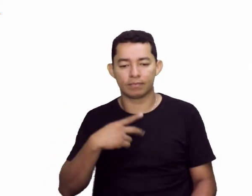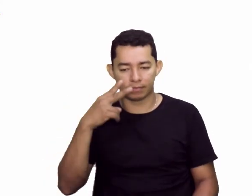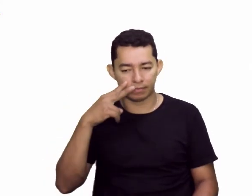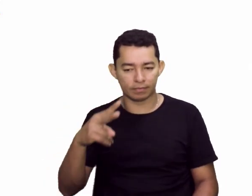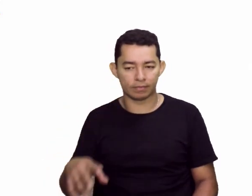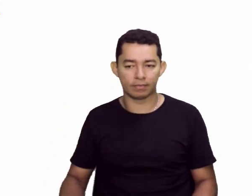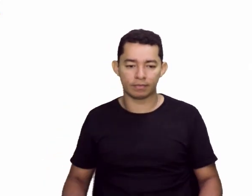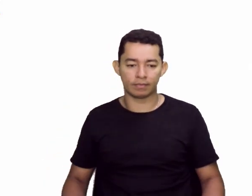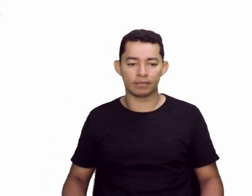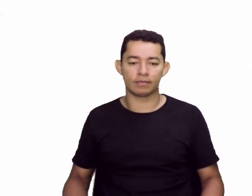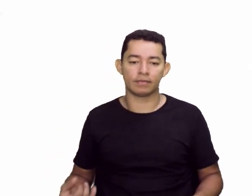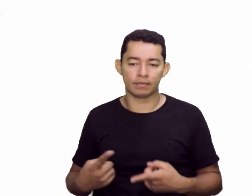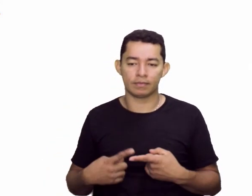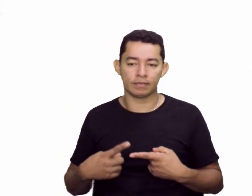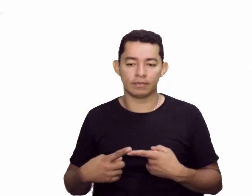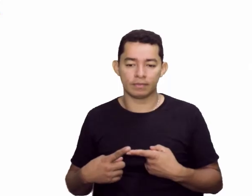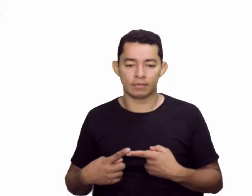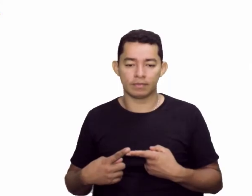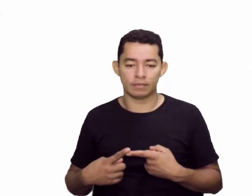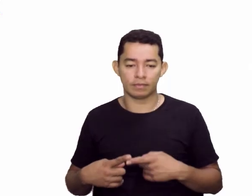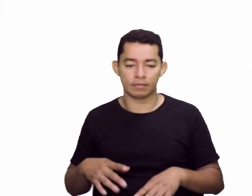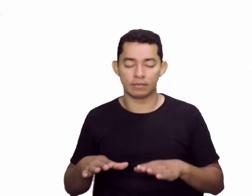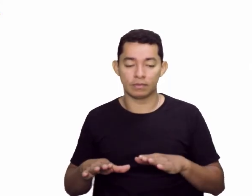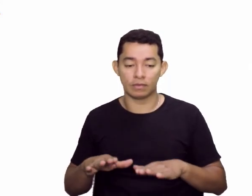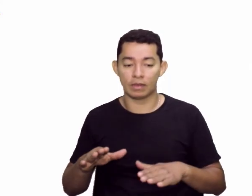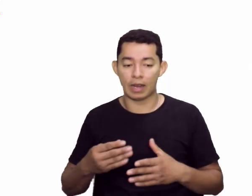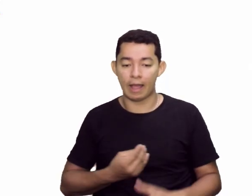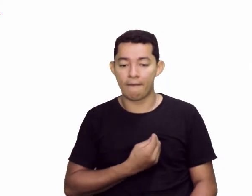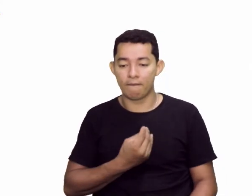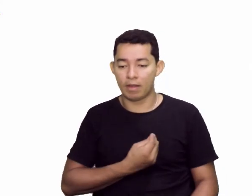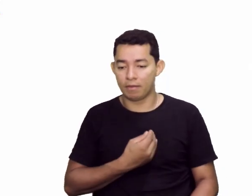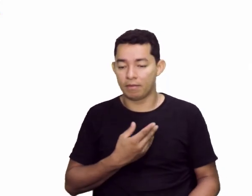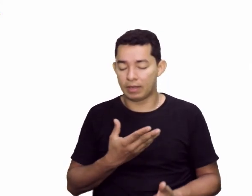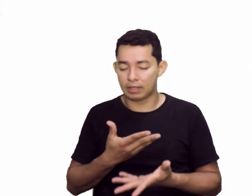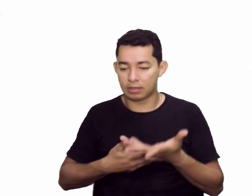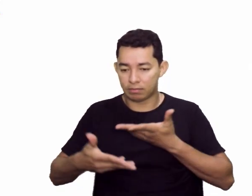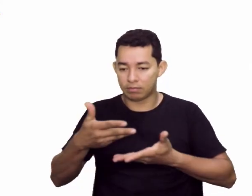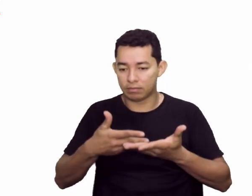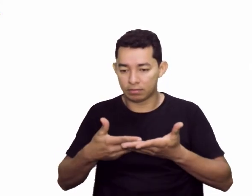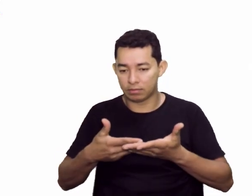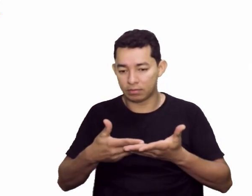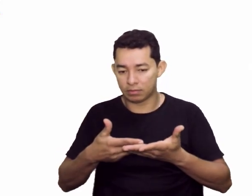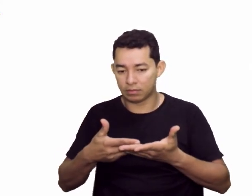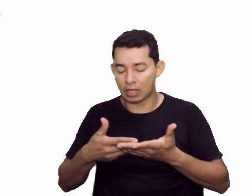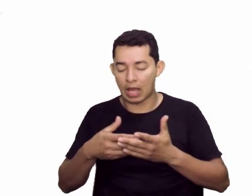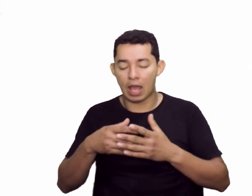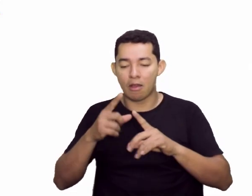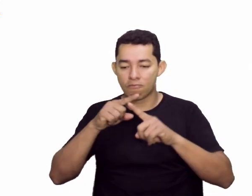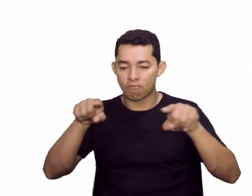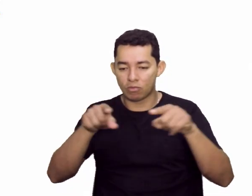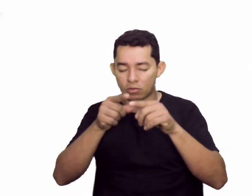legal. Porque as tendências atuais é a convivência de grandes musicais, óperas,